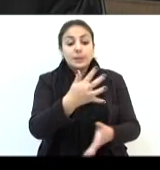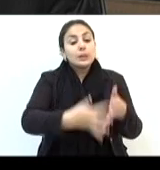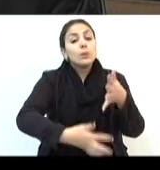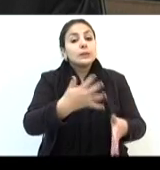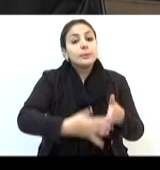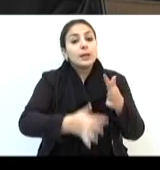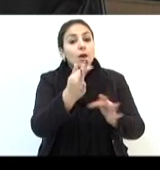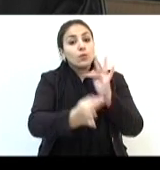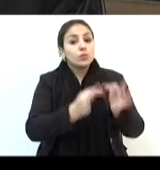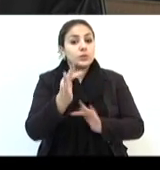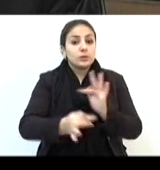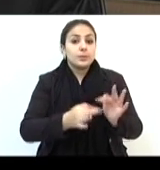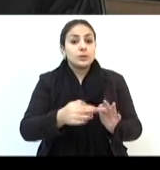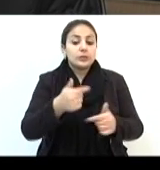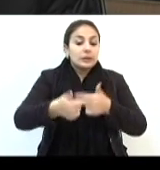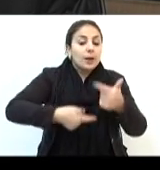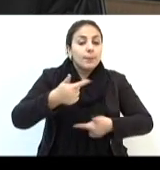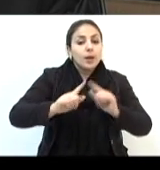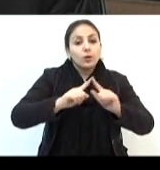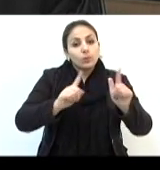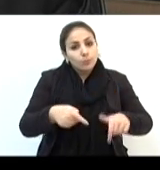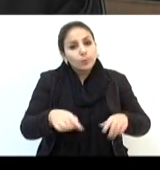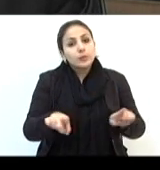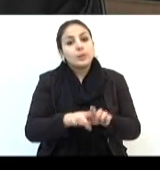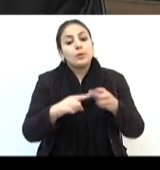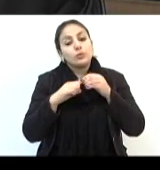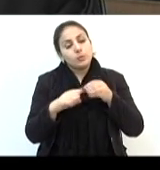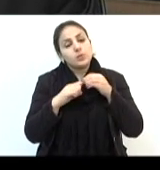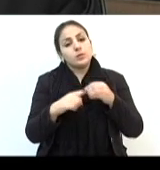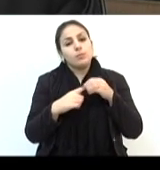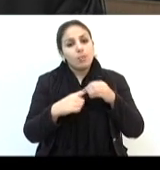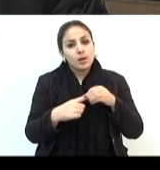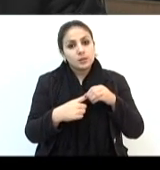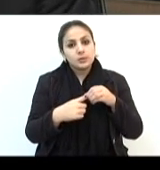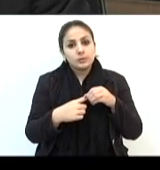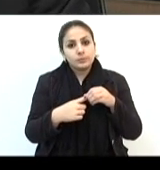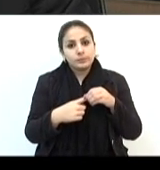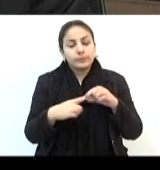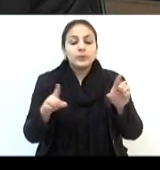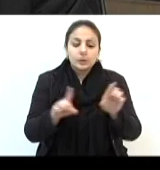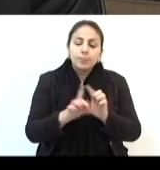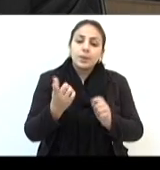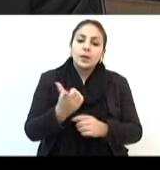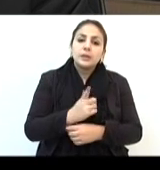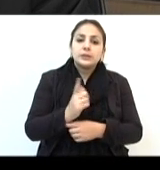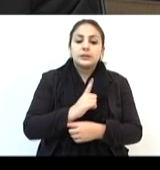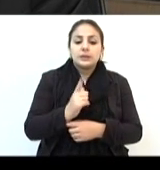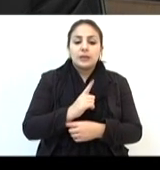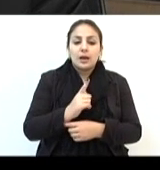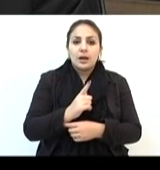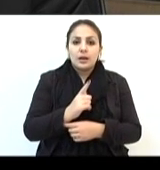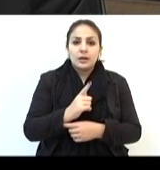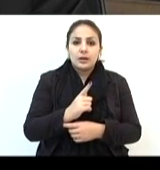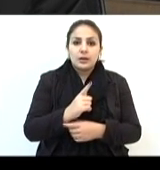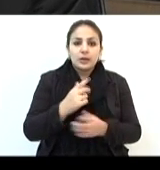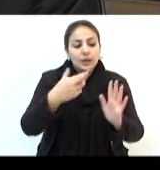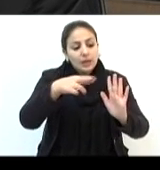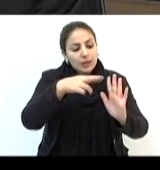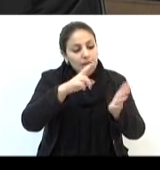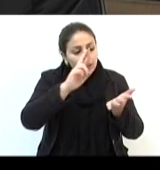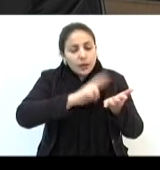prejudicar o funcionamento de alguns serviços públicos, sobretudo os essenciais, e até com uma medida de regulamentar, ou